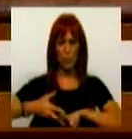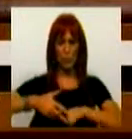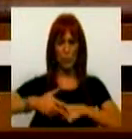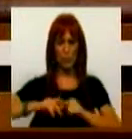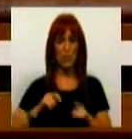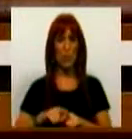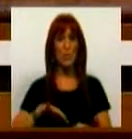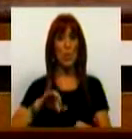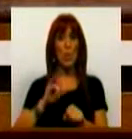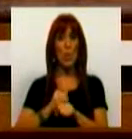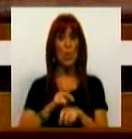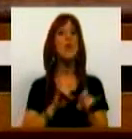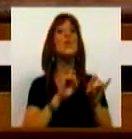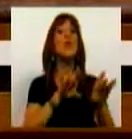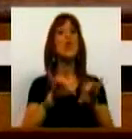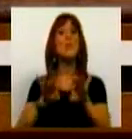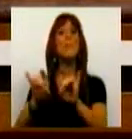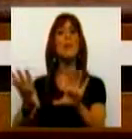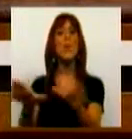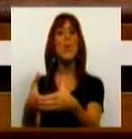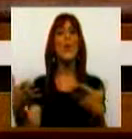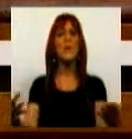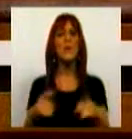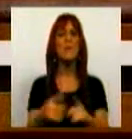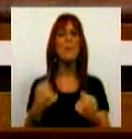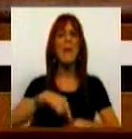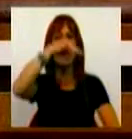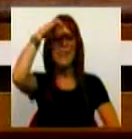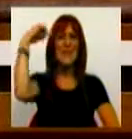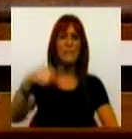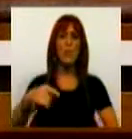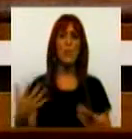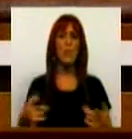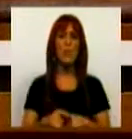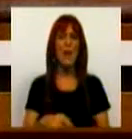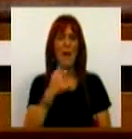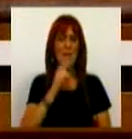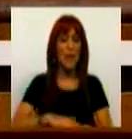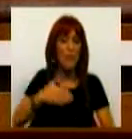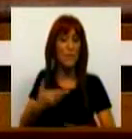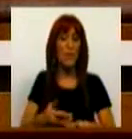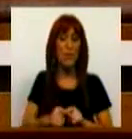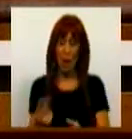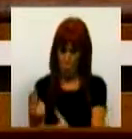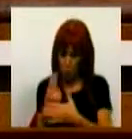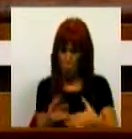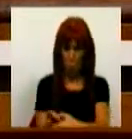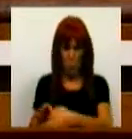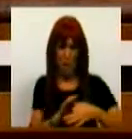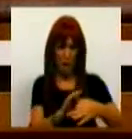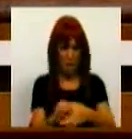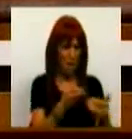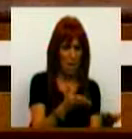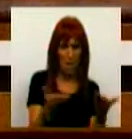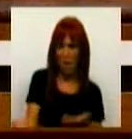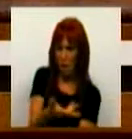e aos despedimentos coletivos. Mas as dificuldades só reforçaram a unidade e a